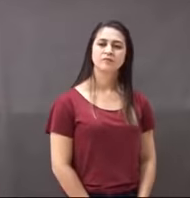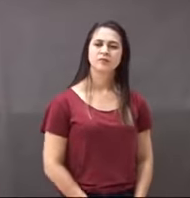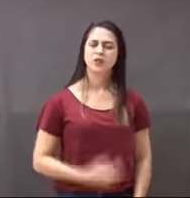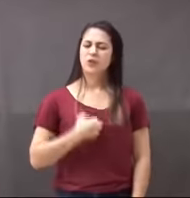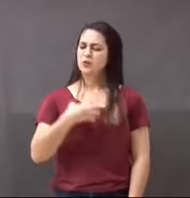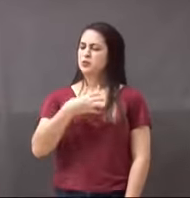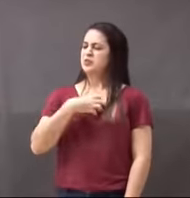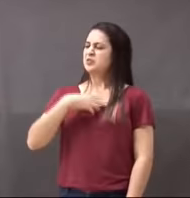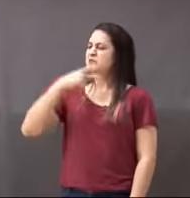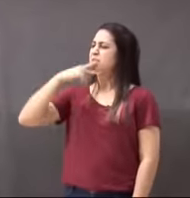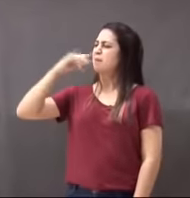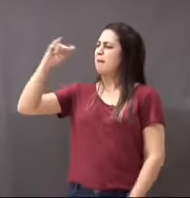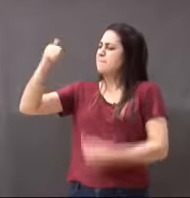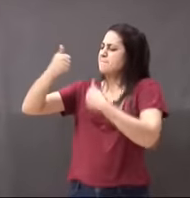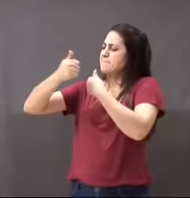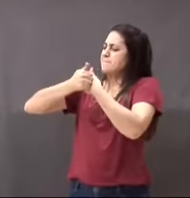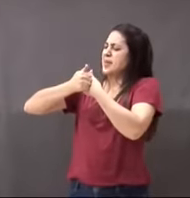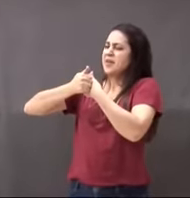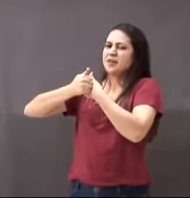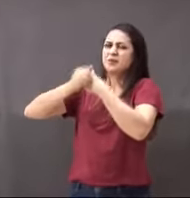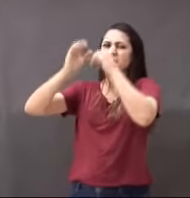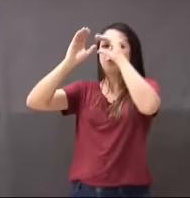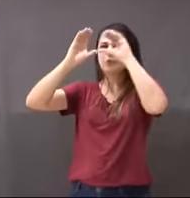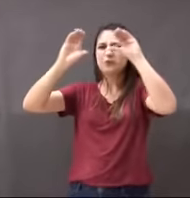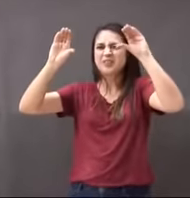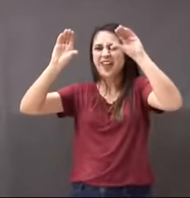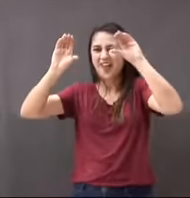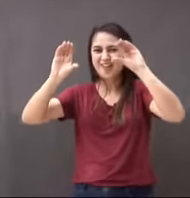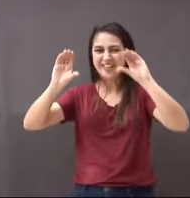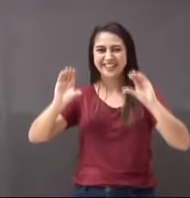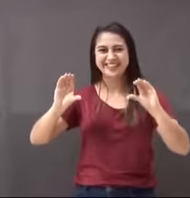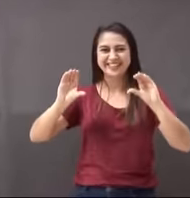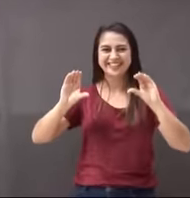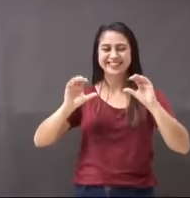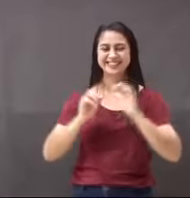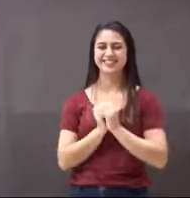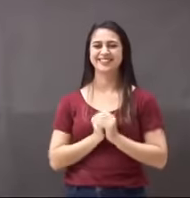Eu sinto o papai bem pertinho da... O céu tá baixinho aqui, o céu.